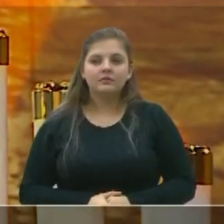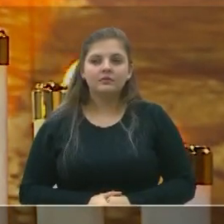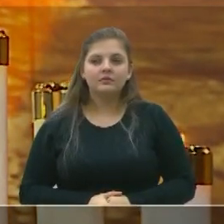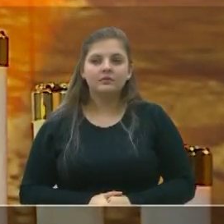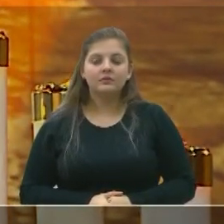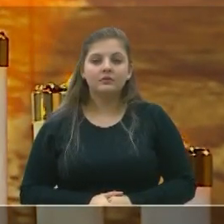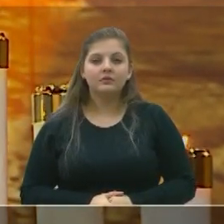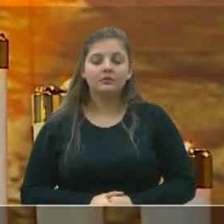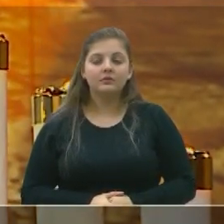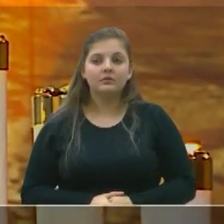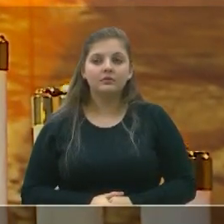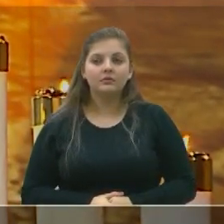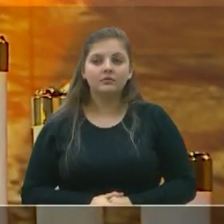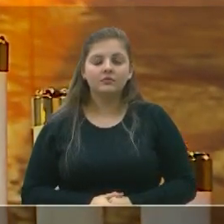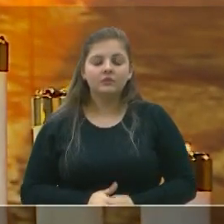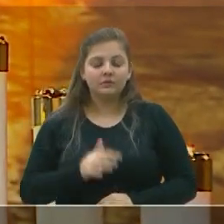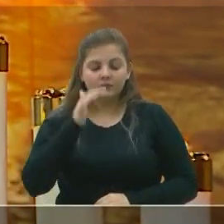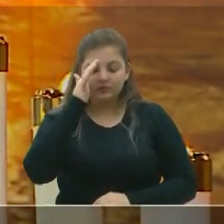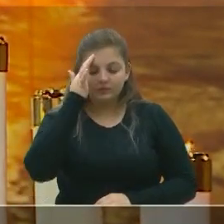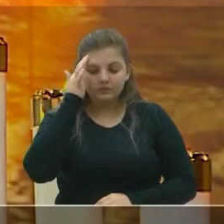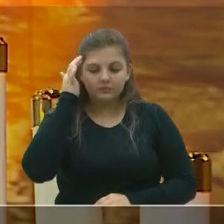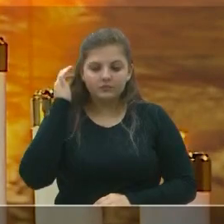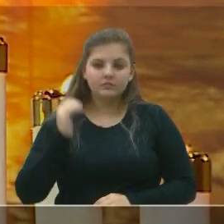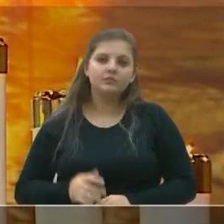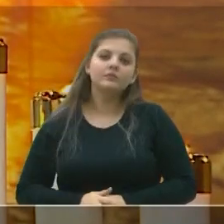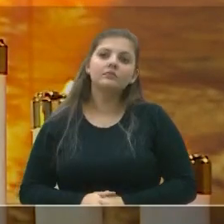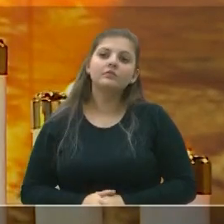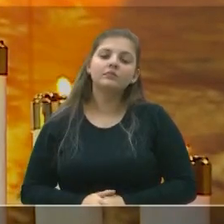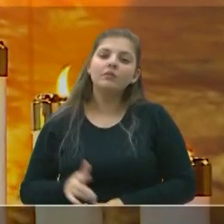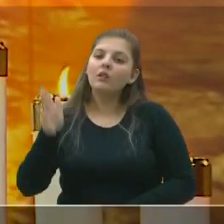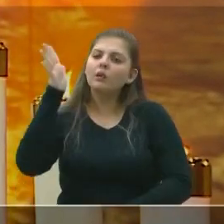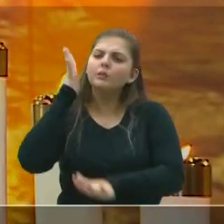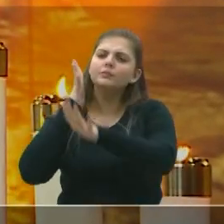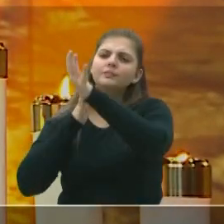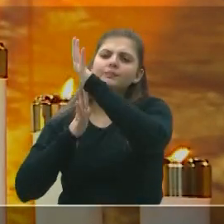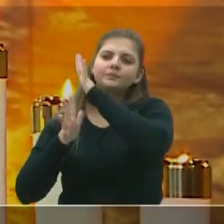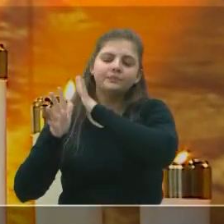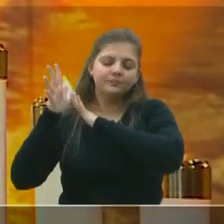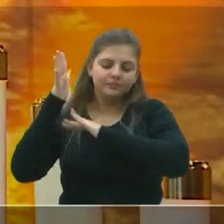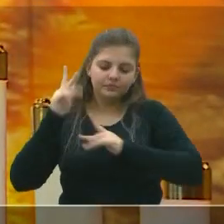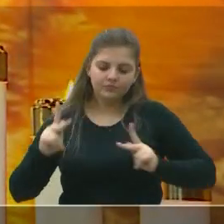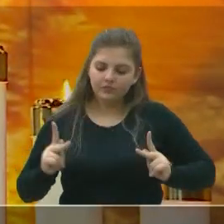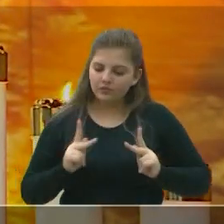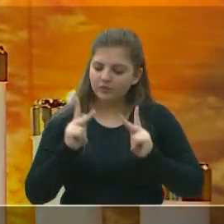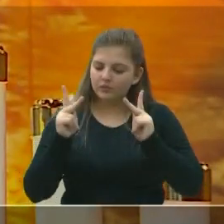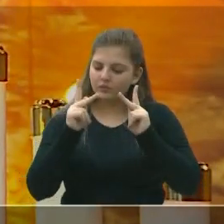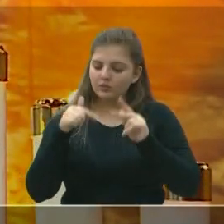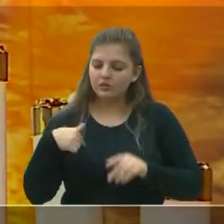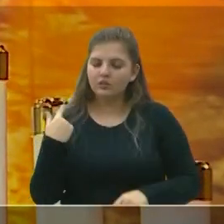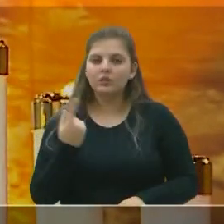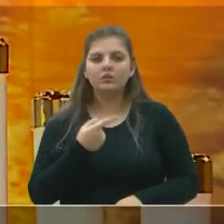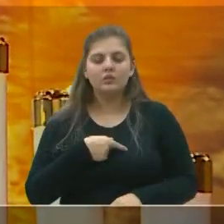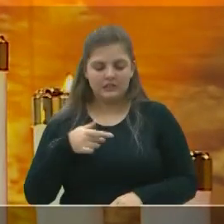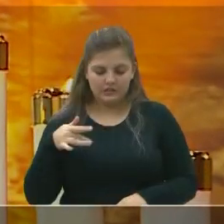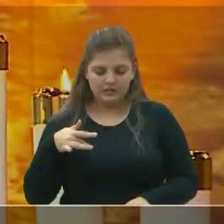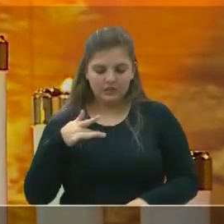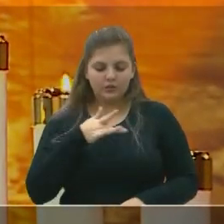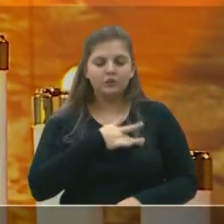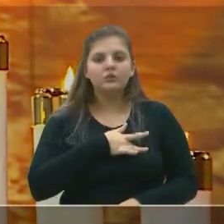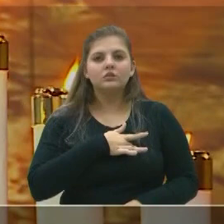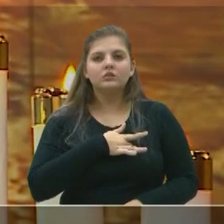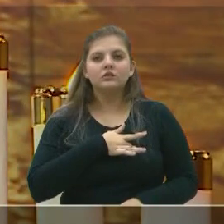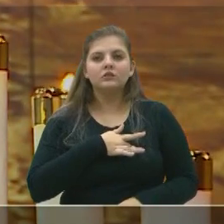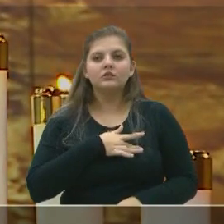Nós vamos ouvir o clamor da vitória sobre a nossa saúde.